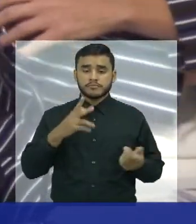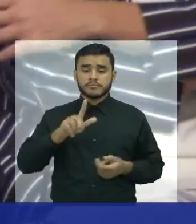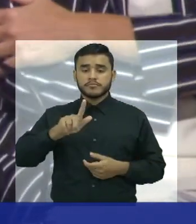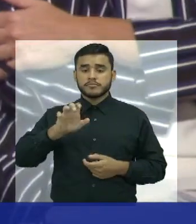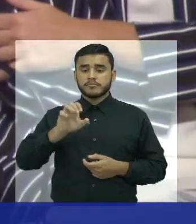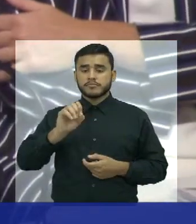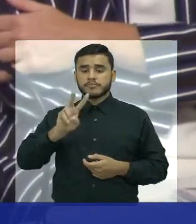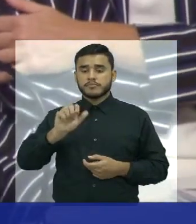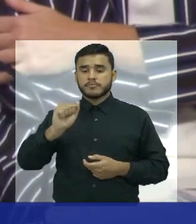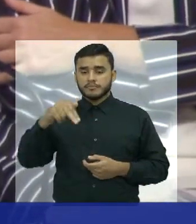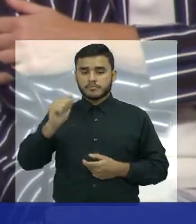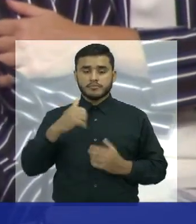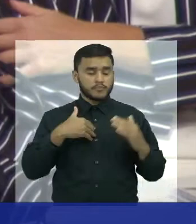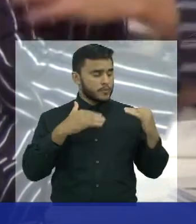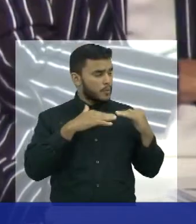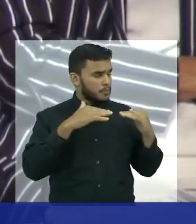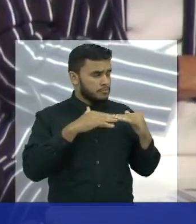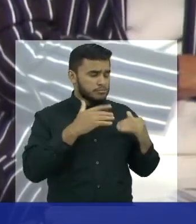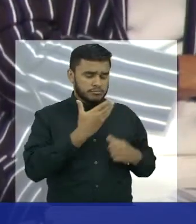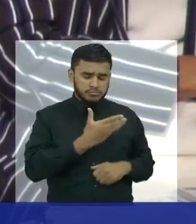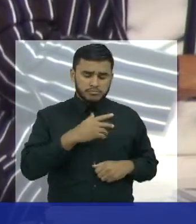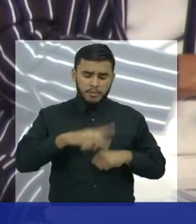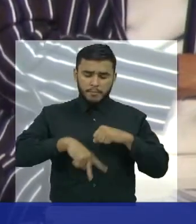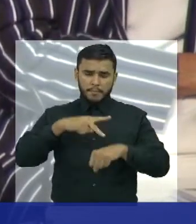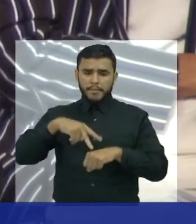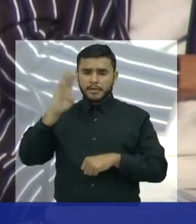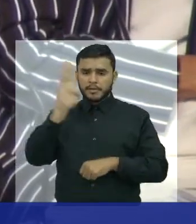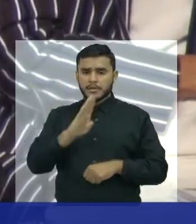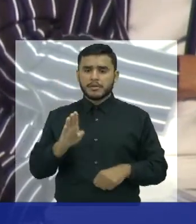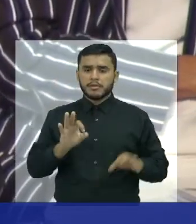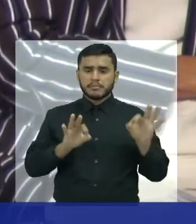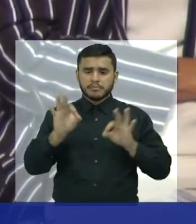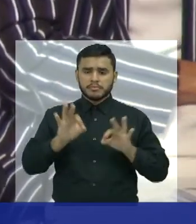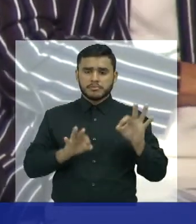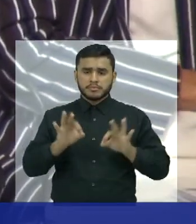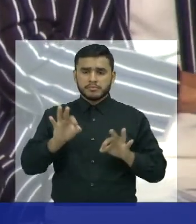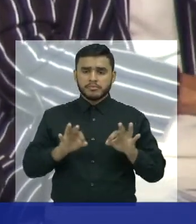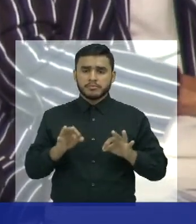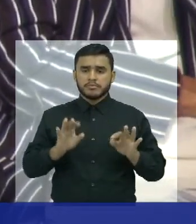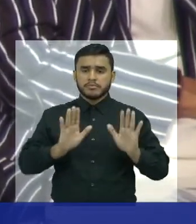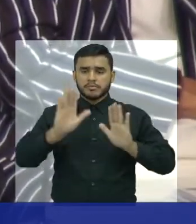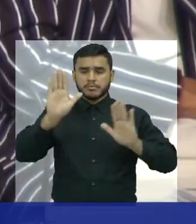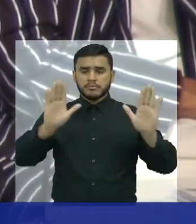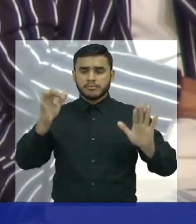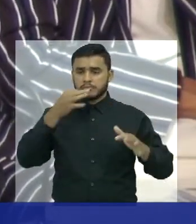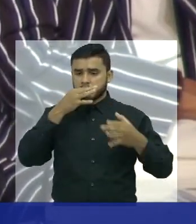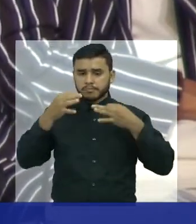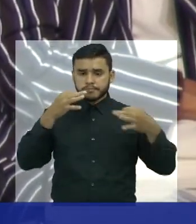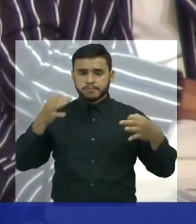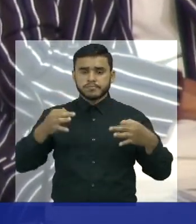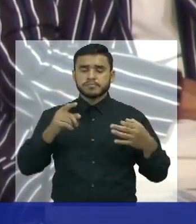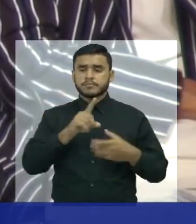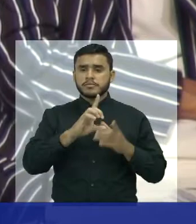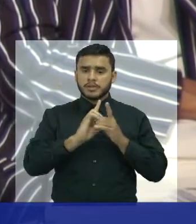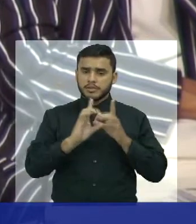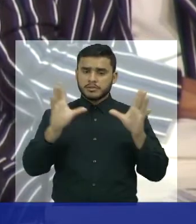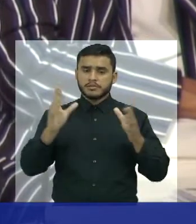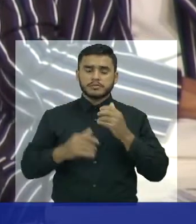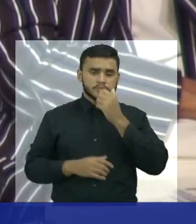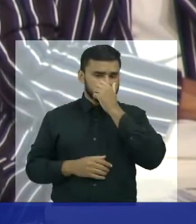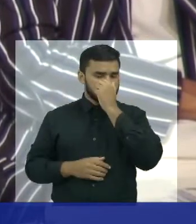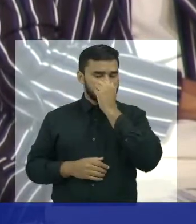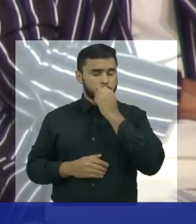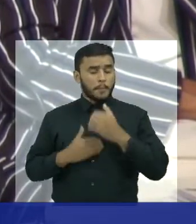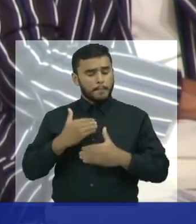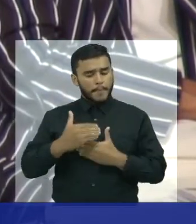de acordo, acho que falta ao nosso país ainda aperfeiçoar os seus mecanismos de participação democrática direta. Creio que a gente ainda